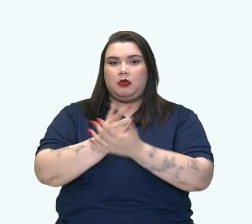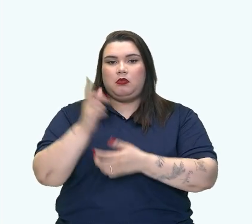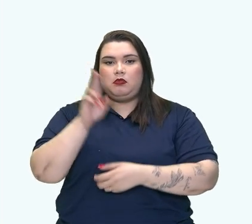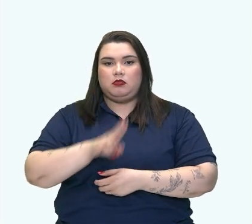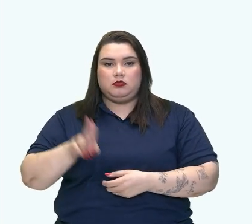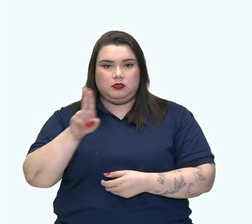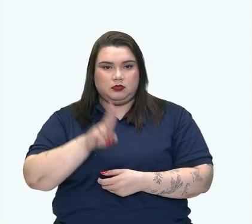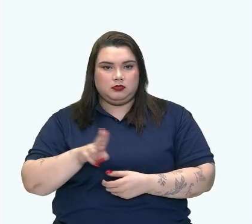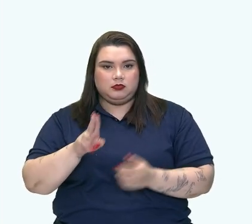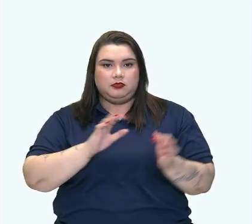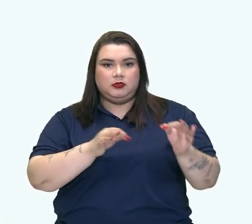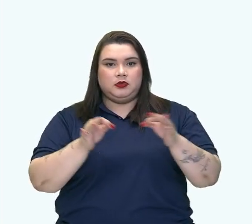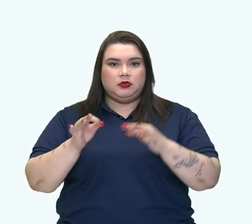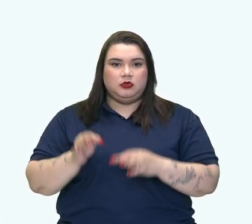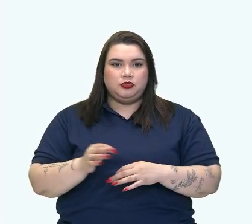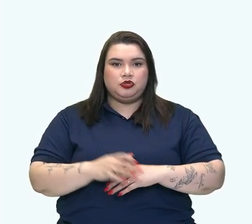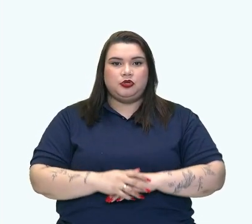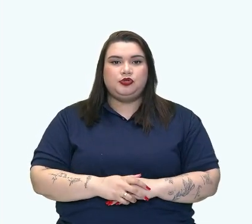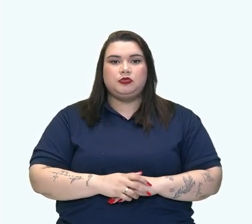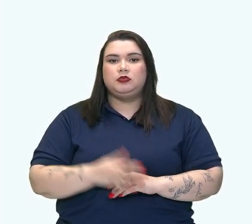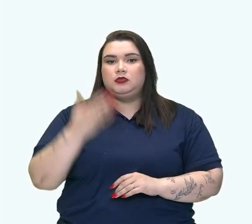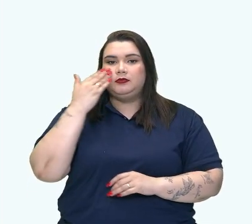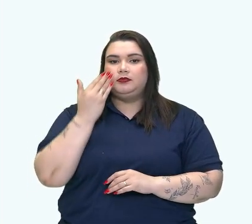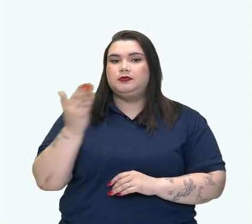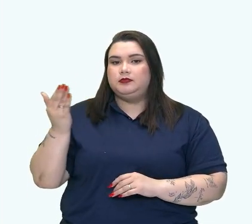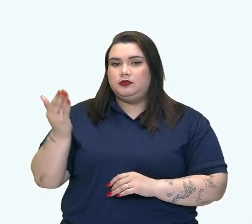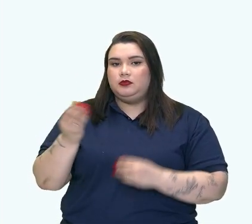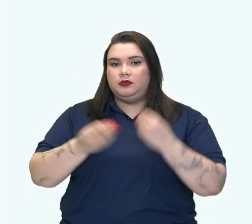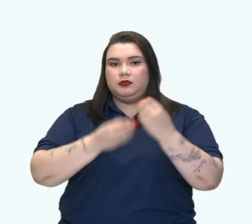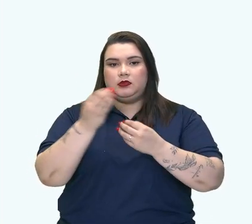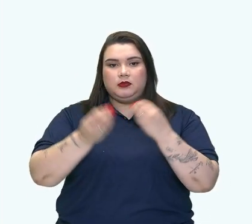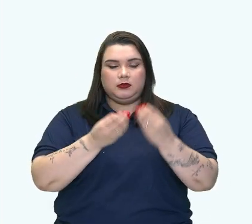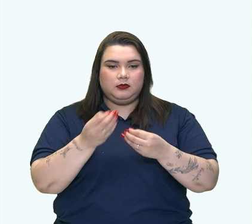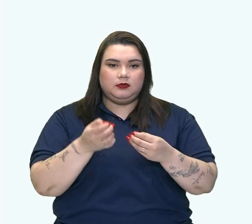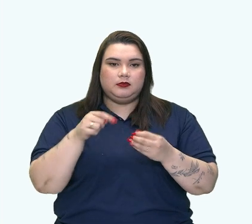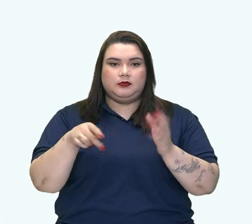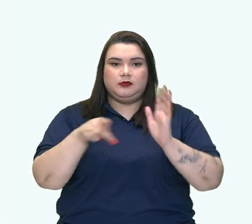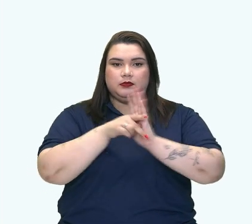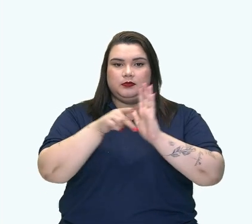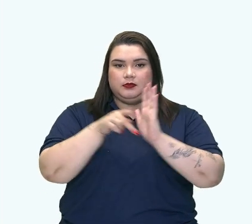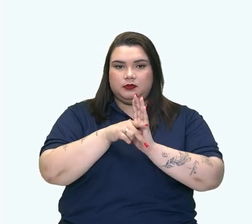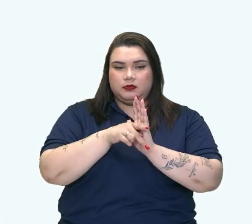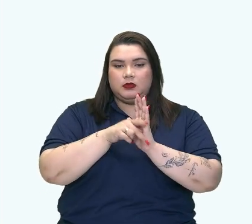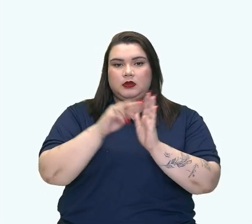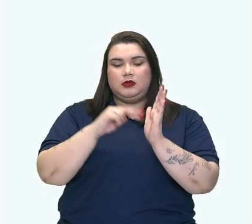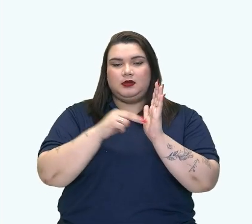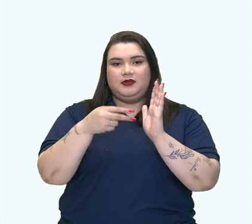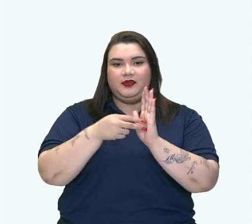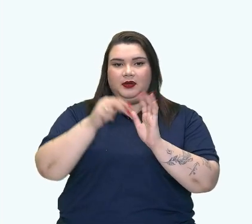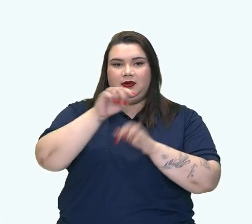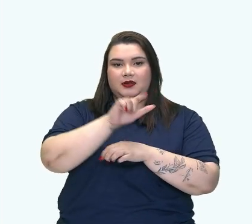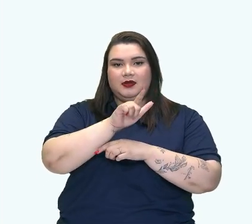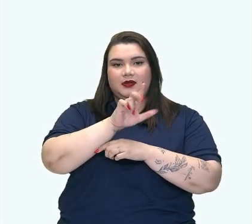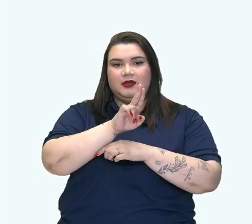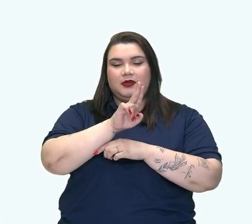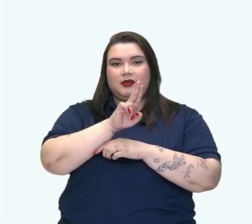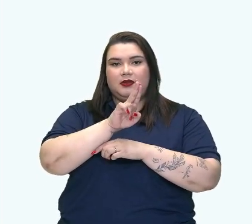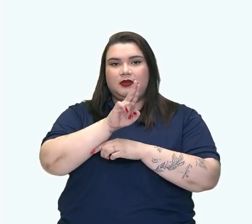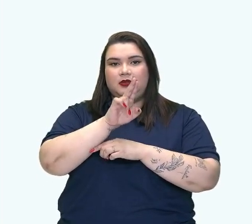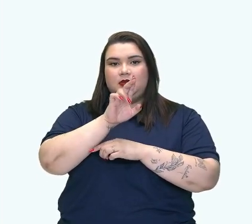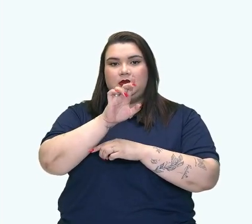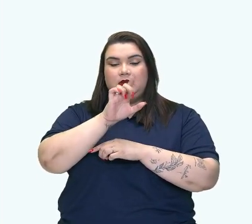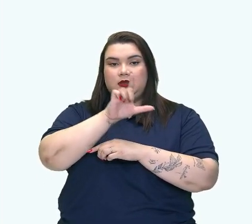no final de contas compõe esse todo que significa lixo. Tudo aquilo que você usou e que